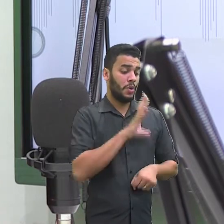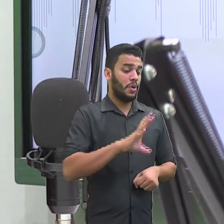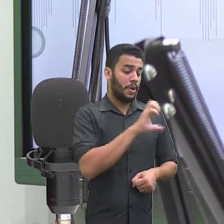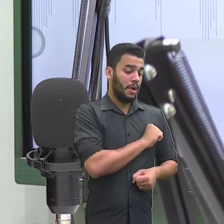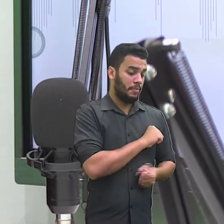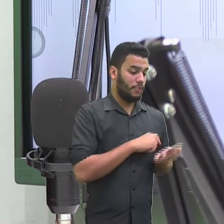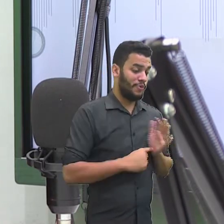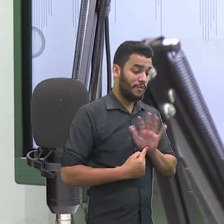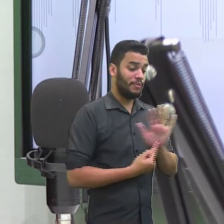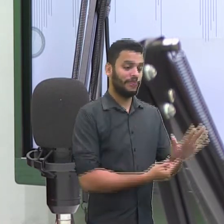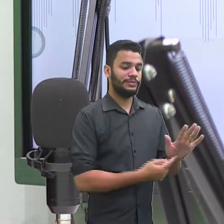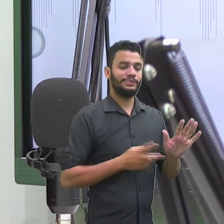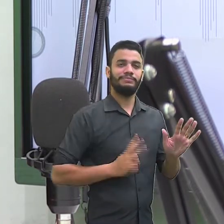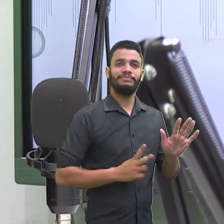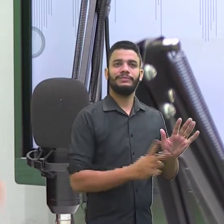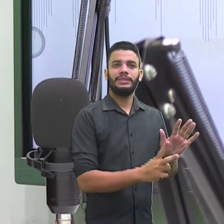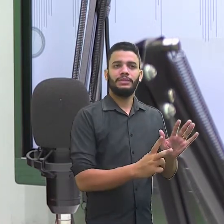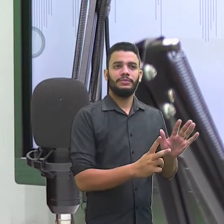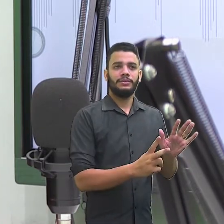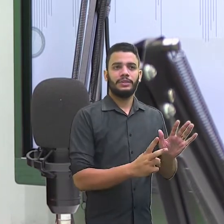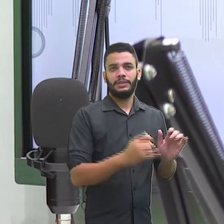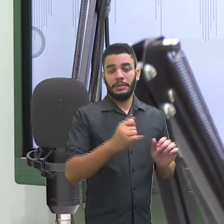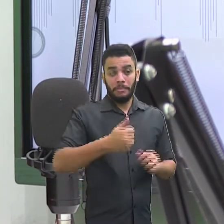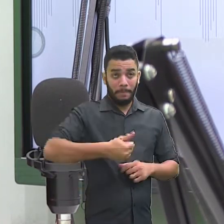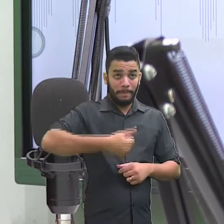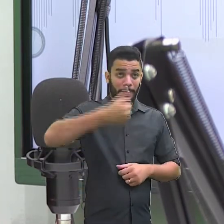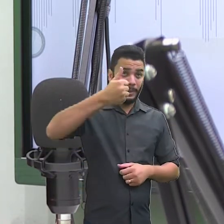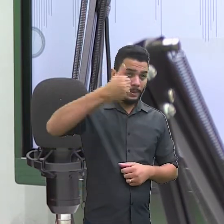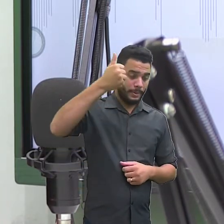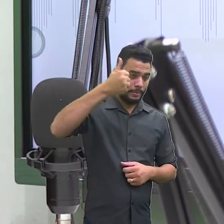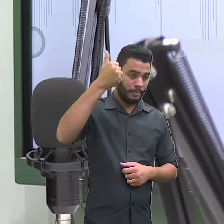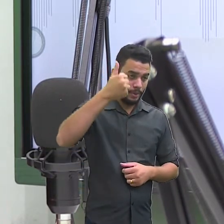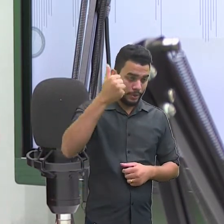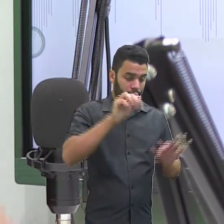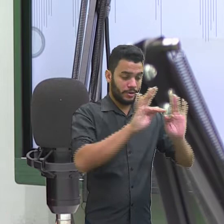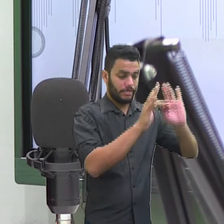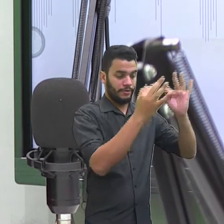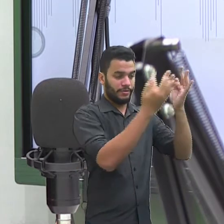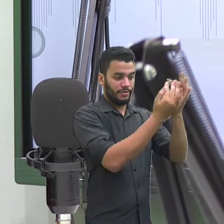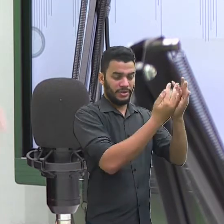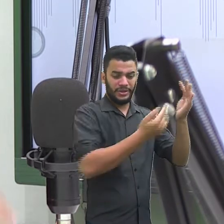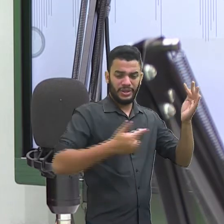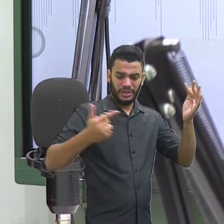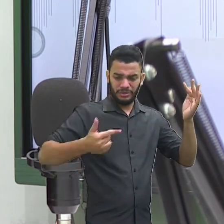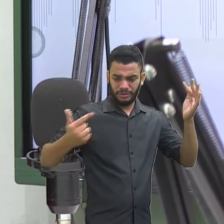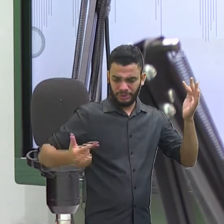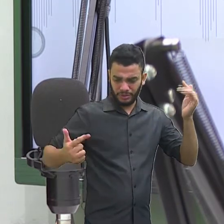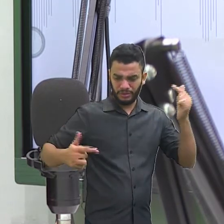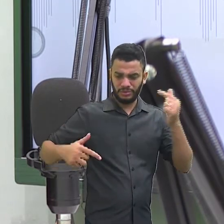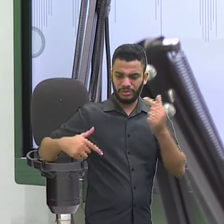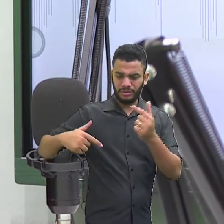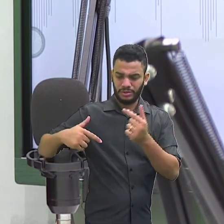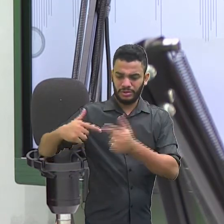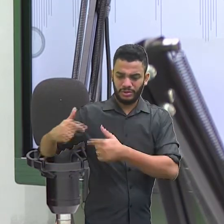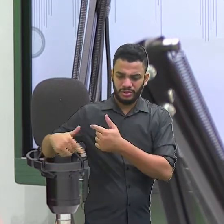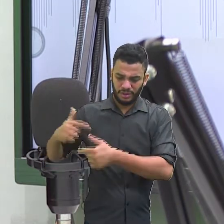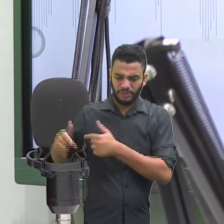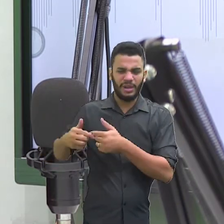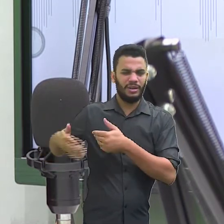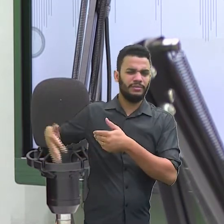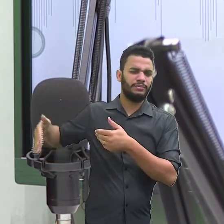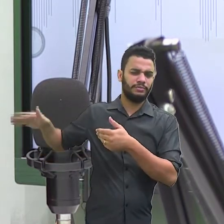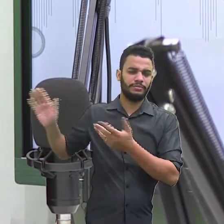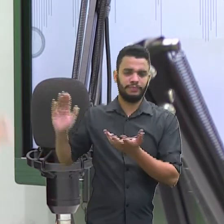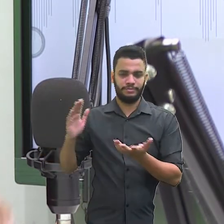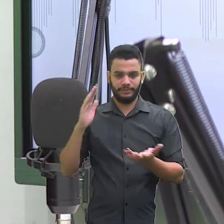de valores. E nessa escala de valores, o meu compromisso número um é com Deus. O meu compromisso número dois é com a minha